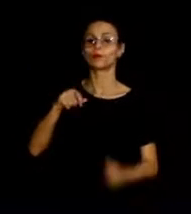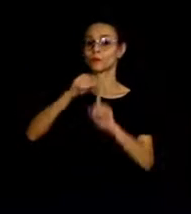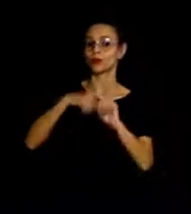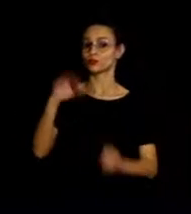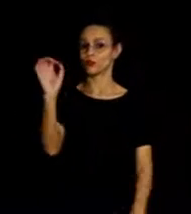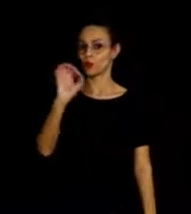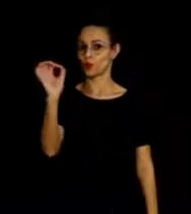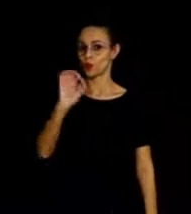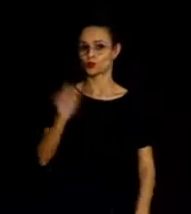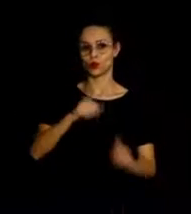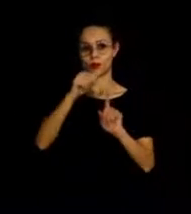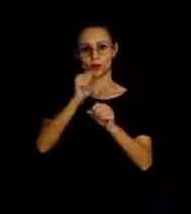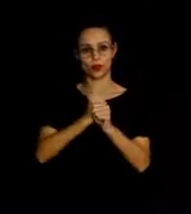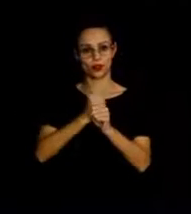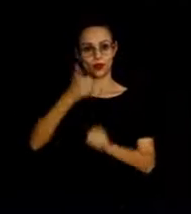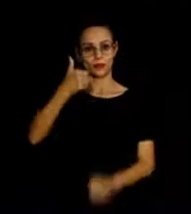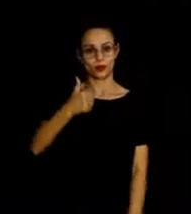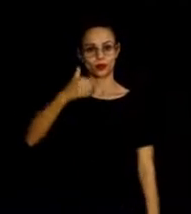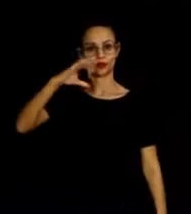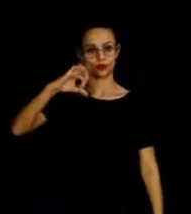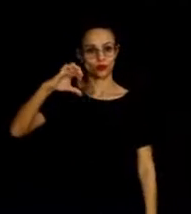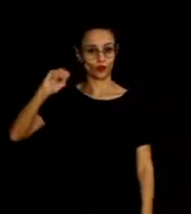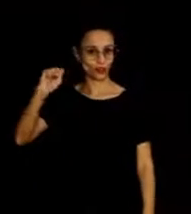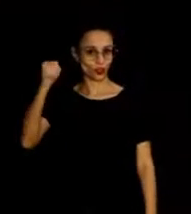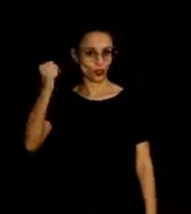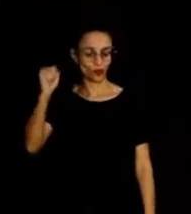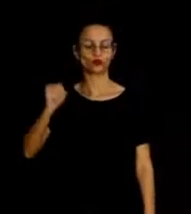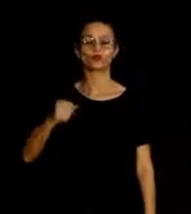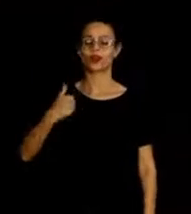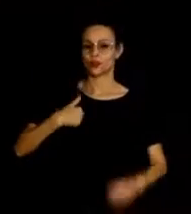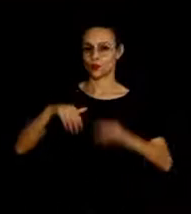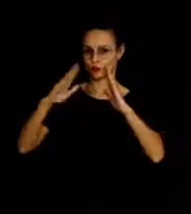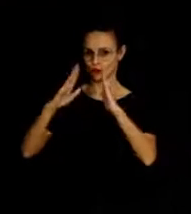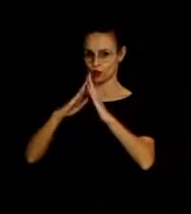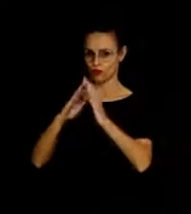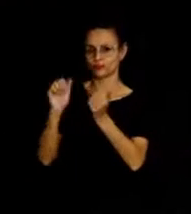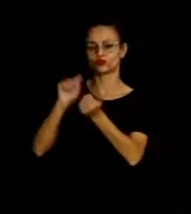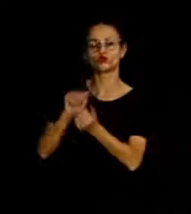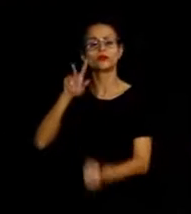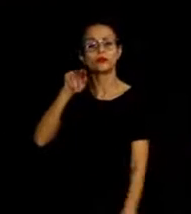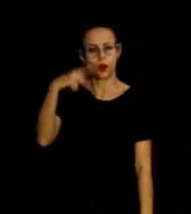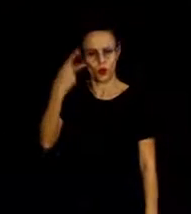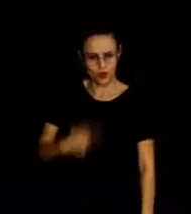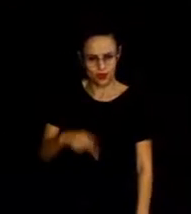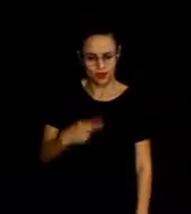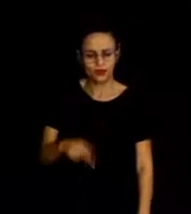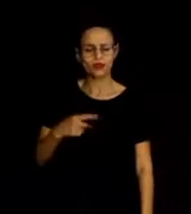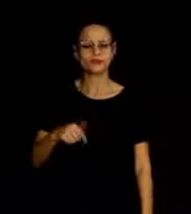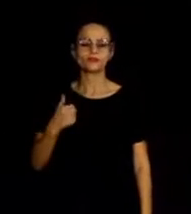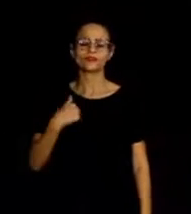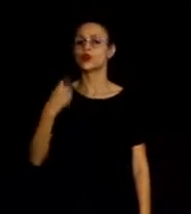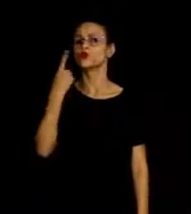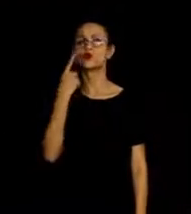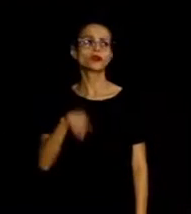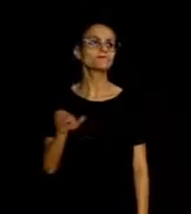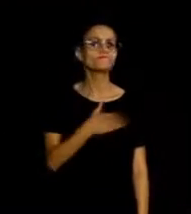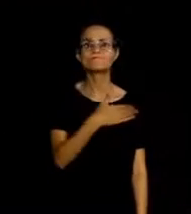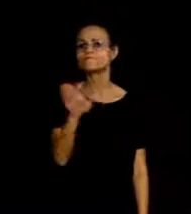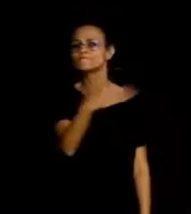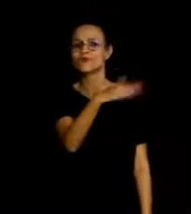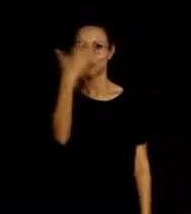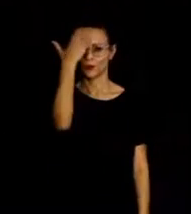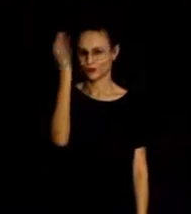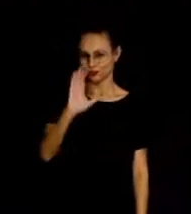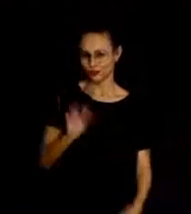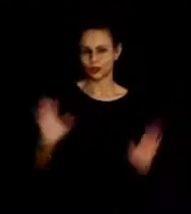Outubro de 1998 e o morava com os meus irmãos aqui e aí não sabe andar em Curitiba né